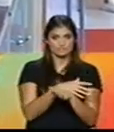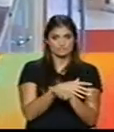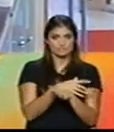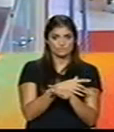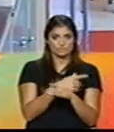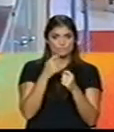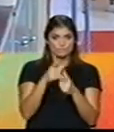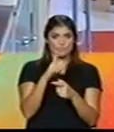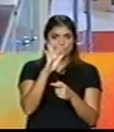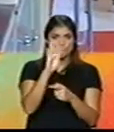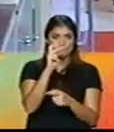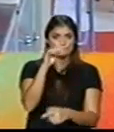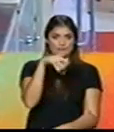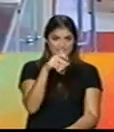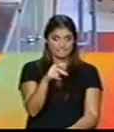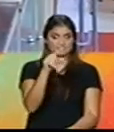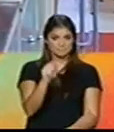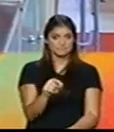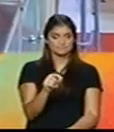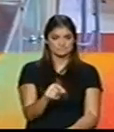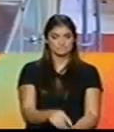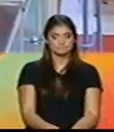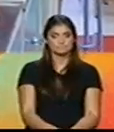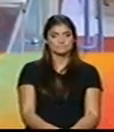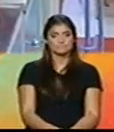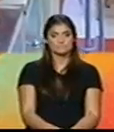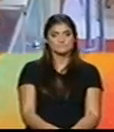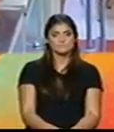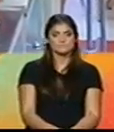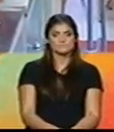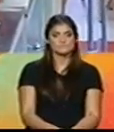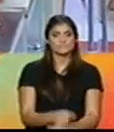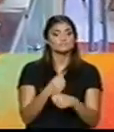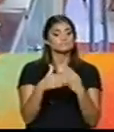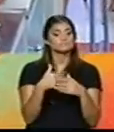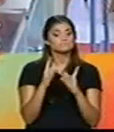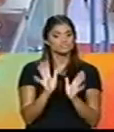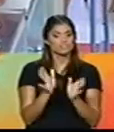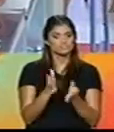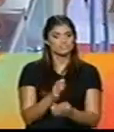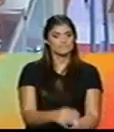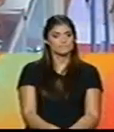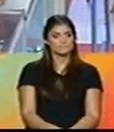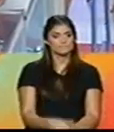barrufinho de farinha também já, não é? Foi o que faltou pronto, dizer. Sim. Adiantei um pouco de trabalho, não é? Agora